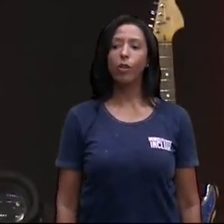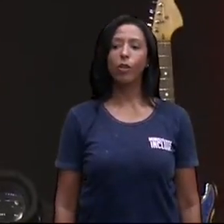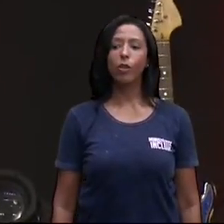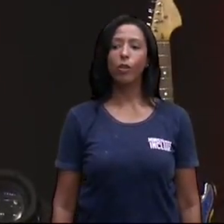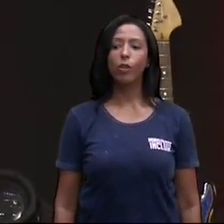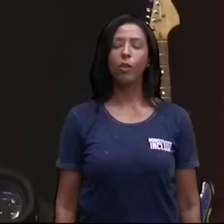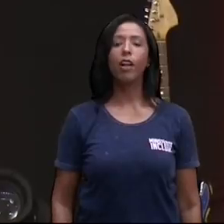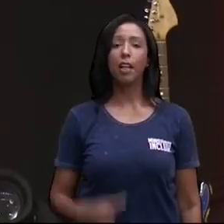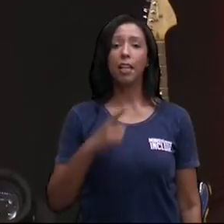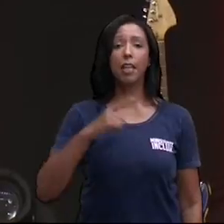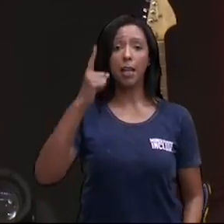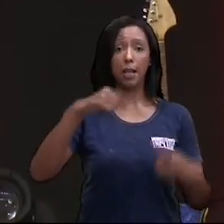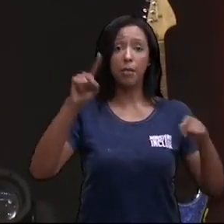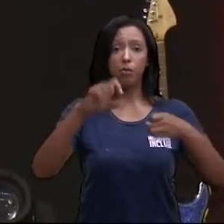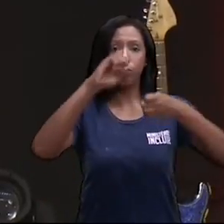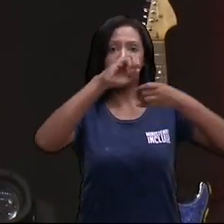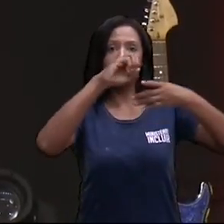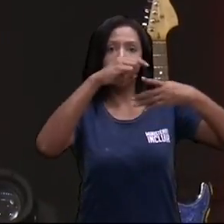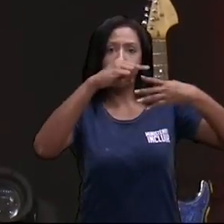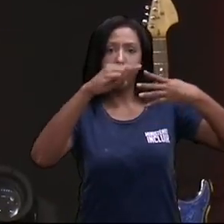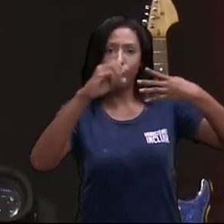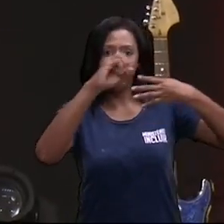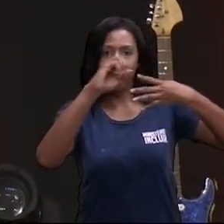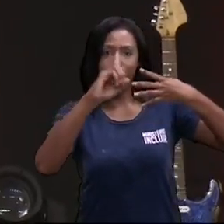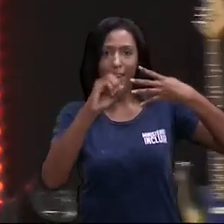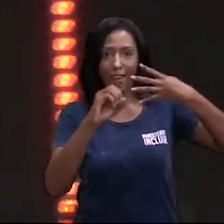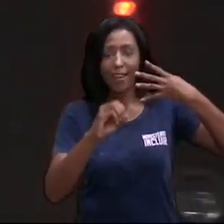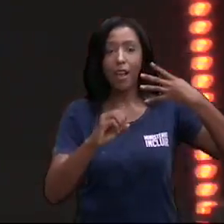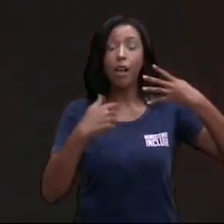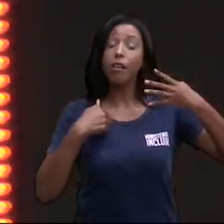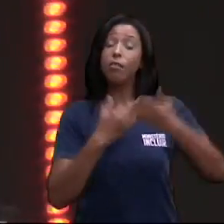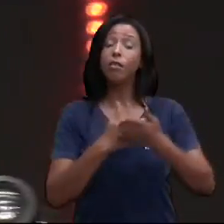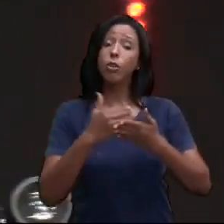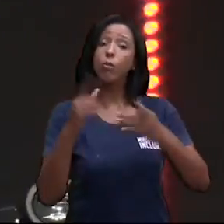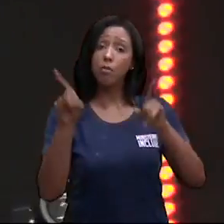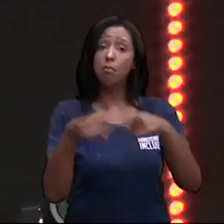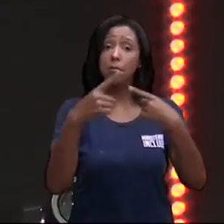comecei a fazer uma música e porquê